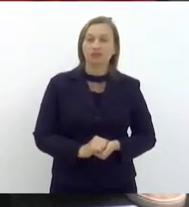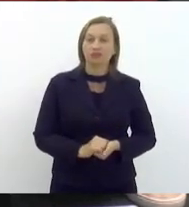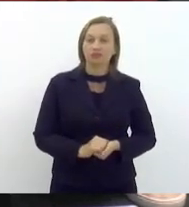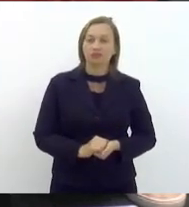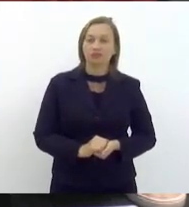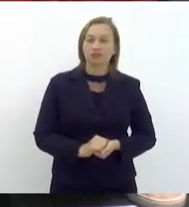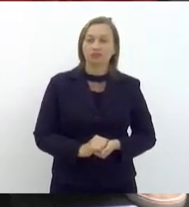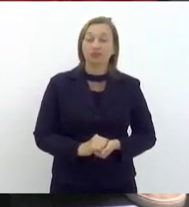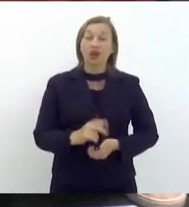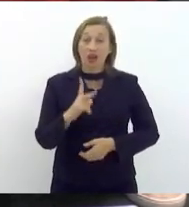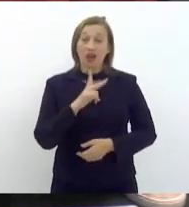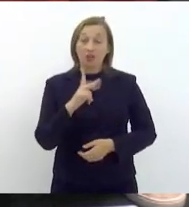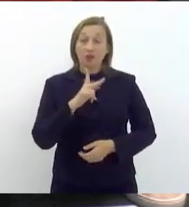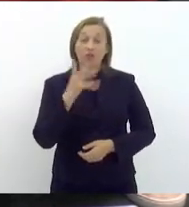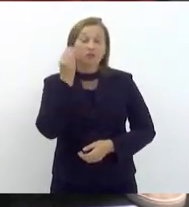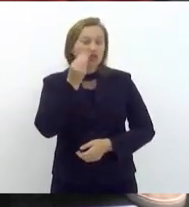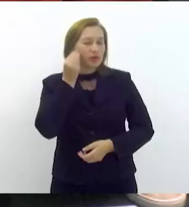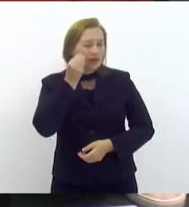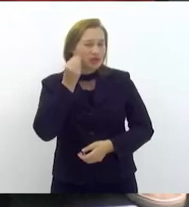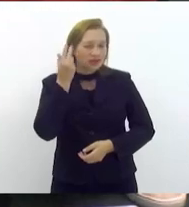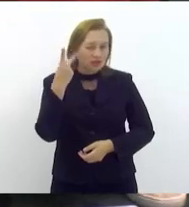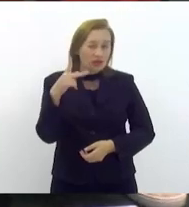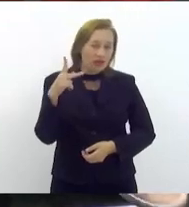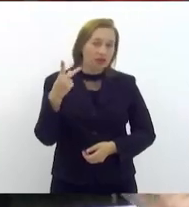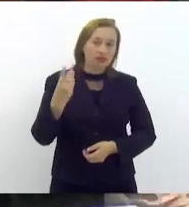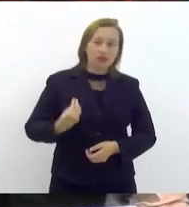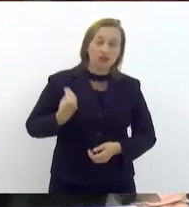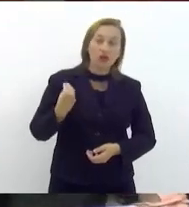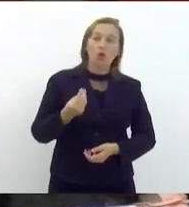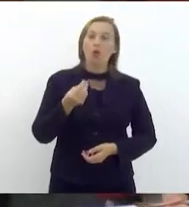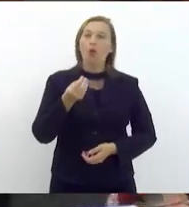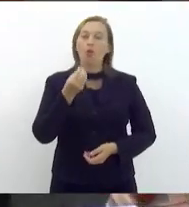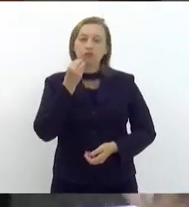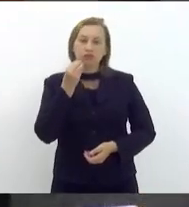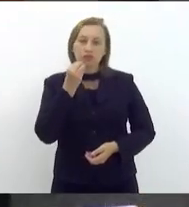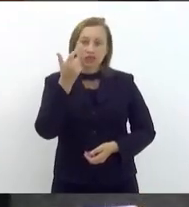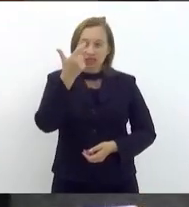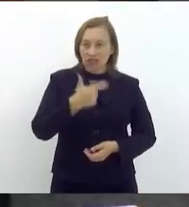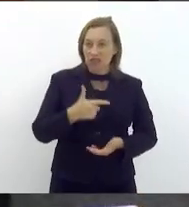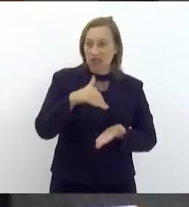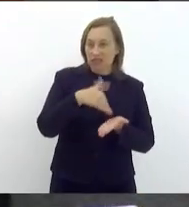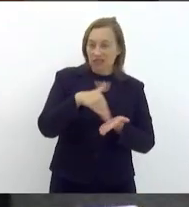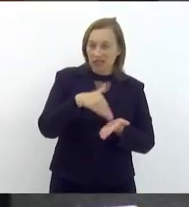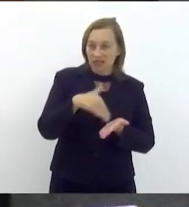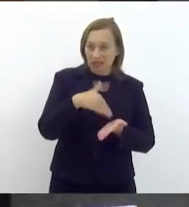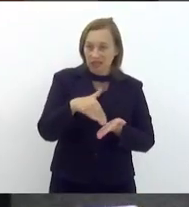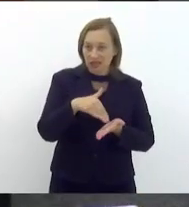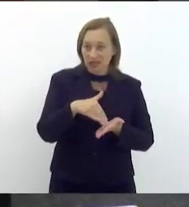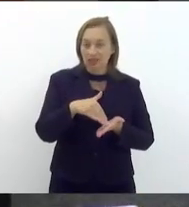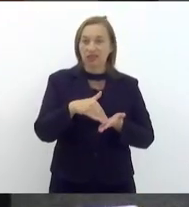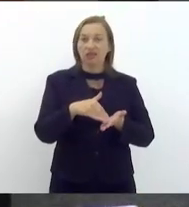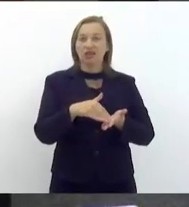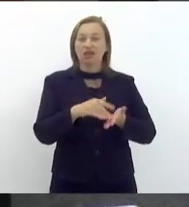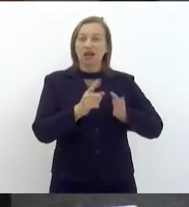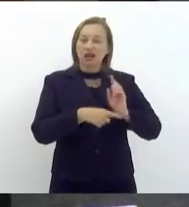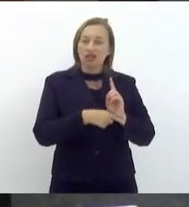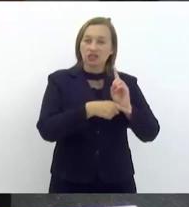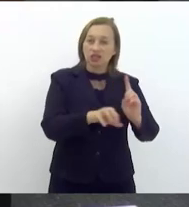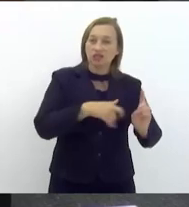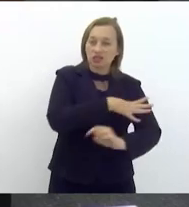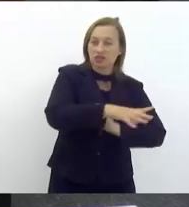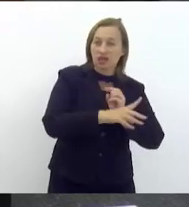a própria vivência de vida dela tive a oportunidade de ser secretária de assistente social direitos humanos do